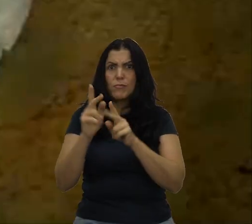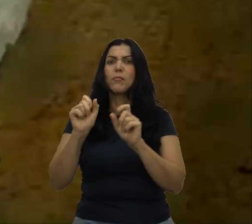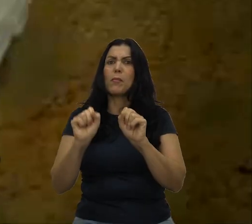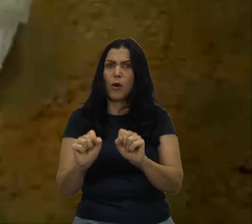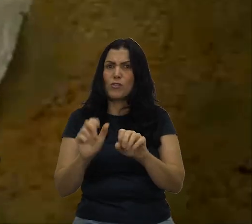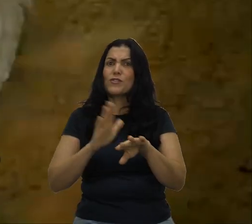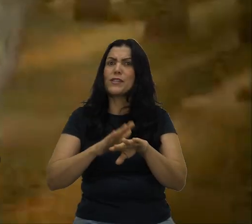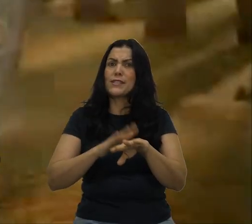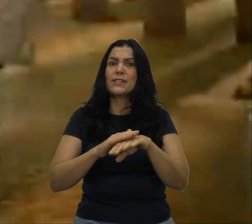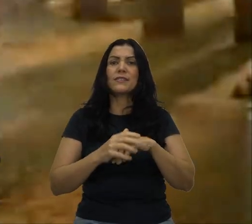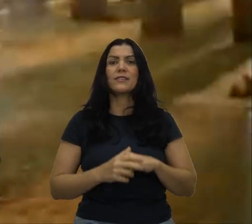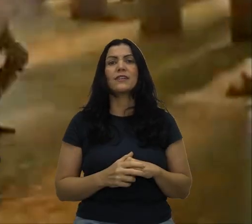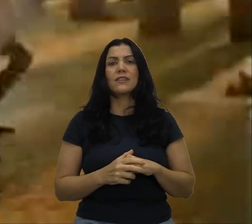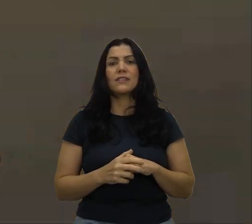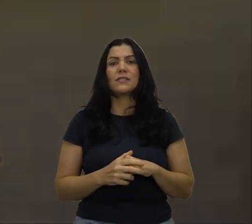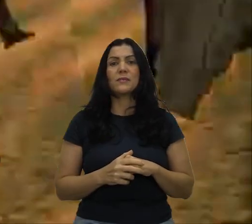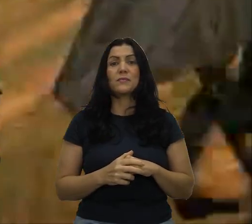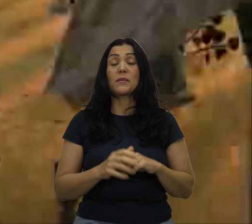fotos recortadas.